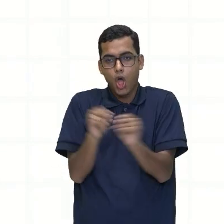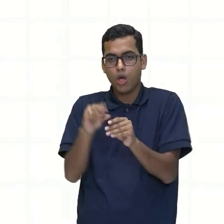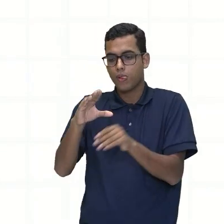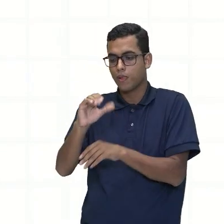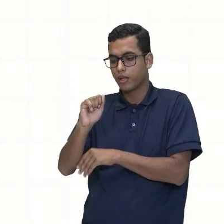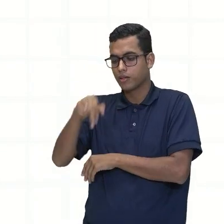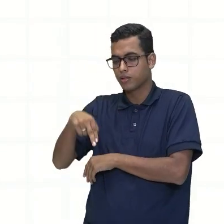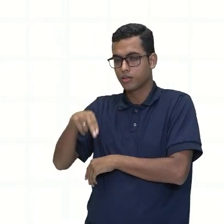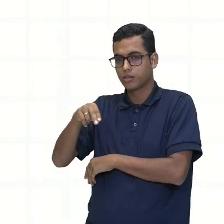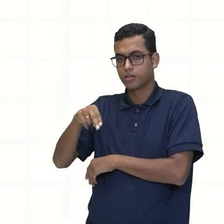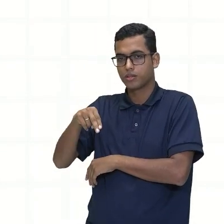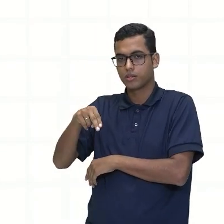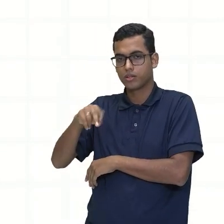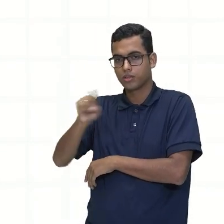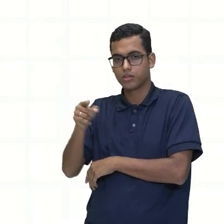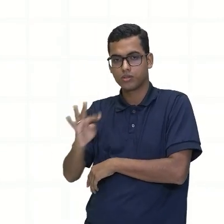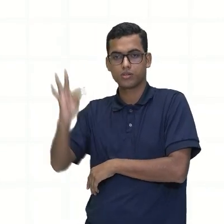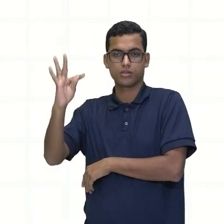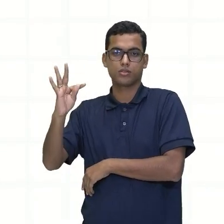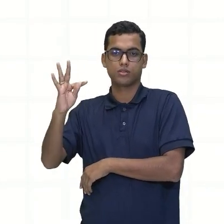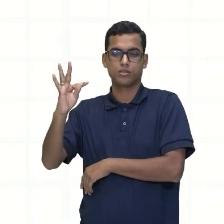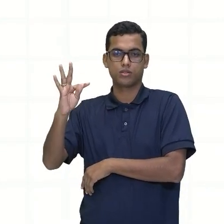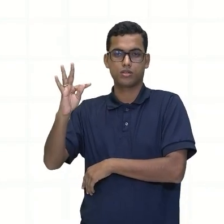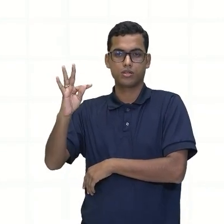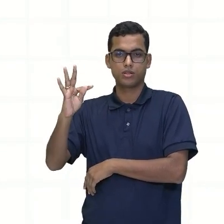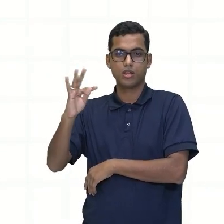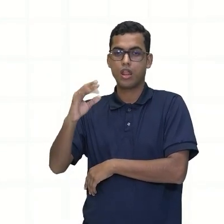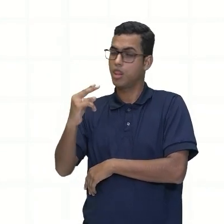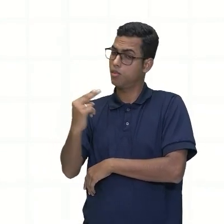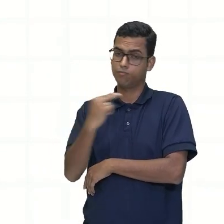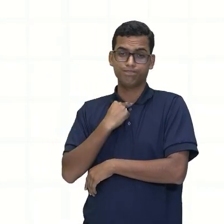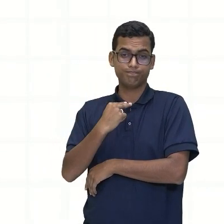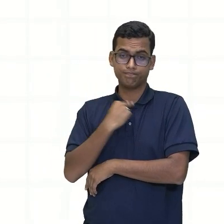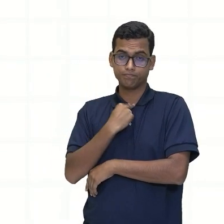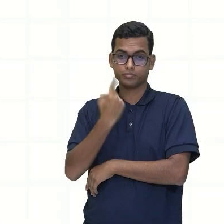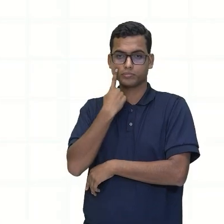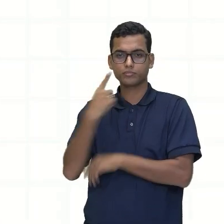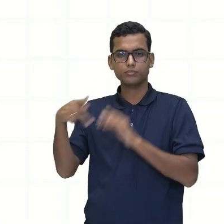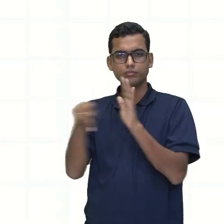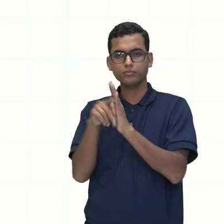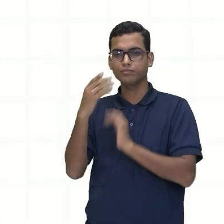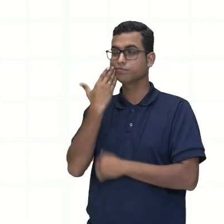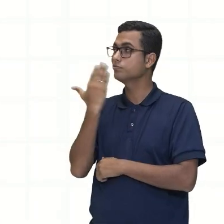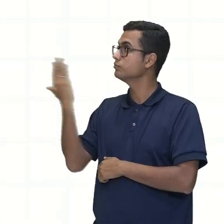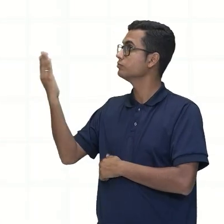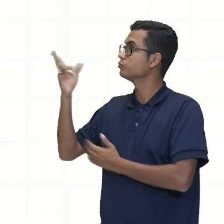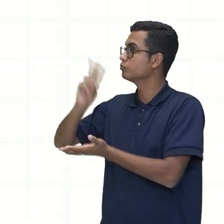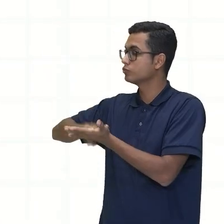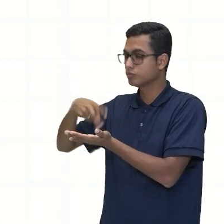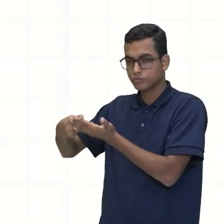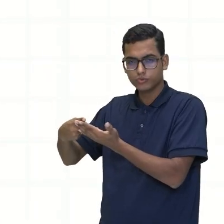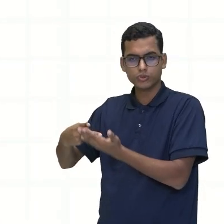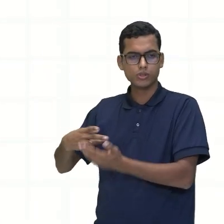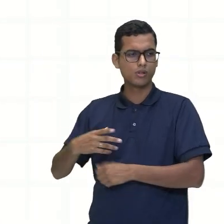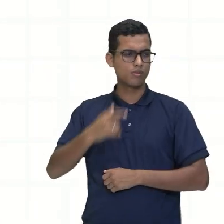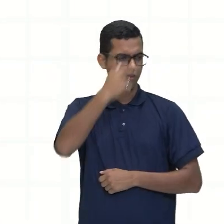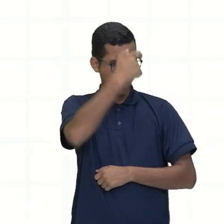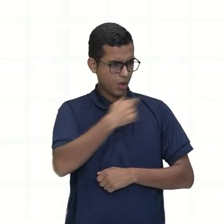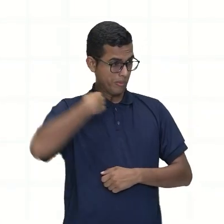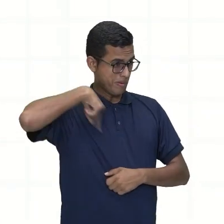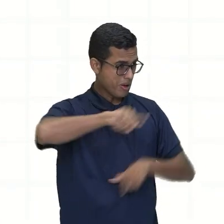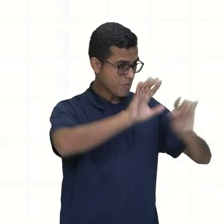posso ir para a festa, to the party. Party é festa, para a festa, esta noite.